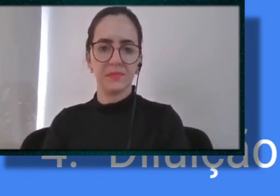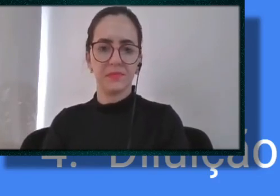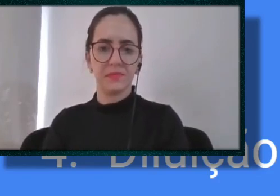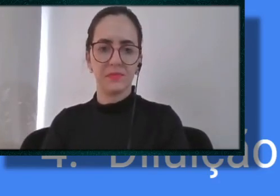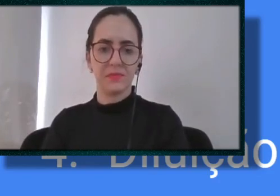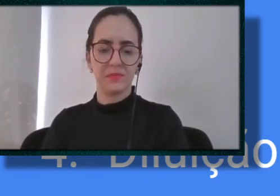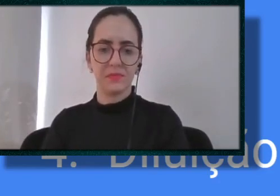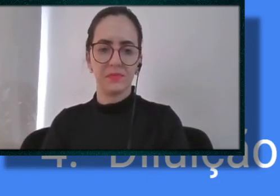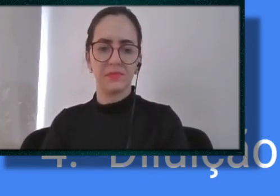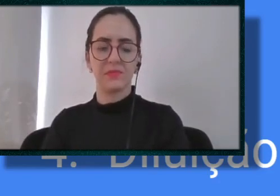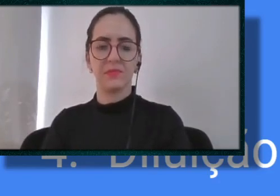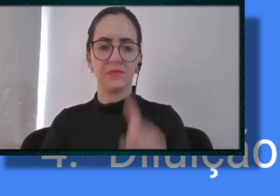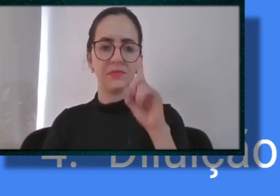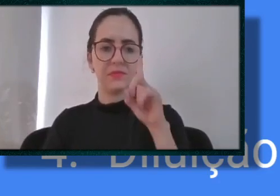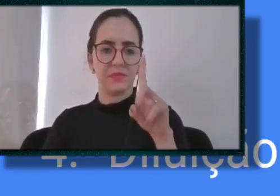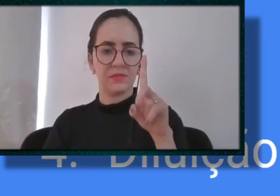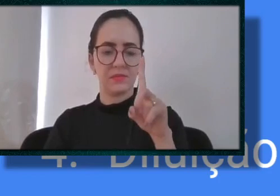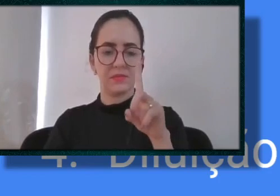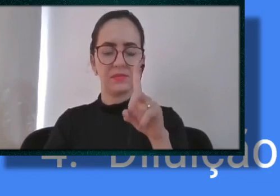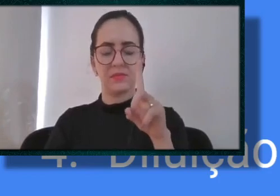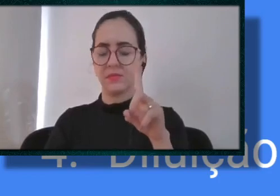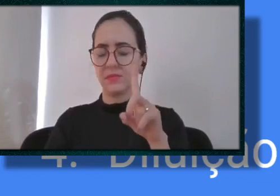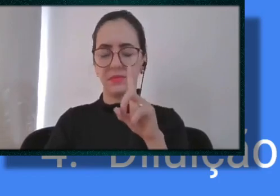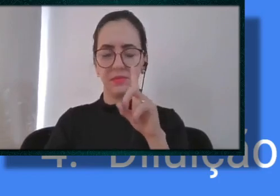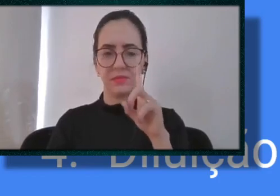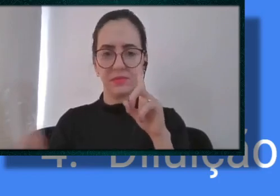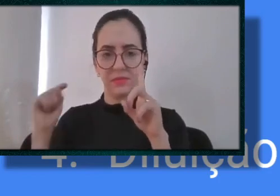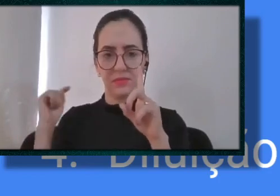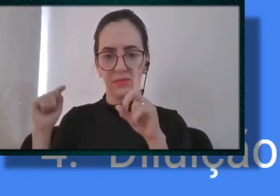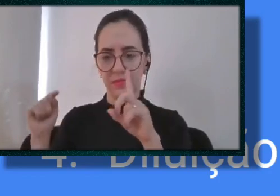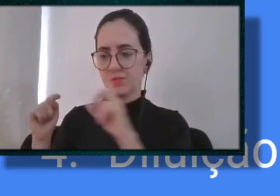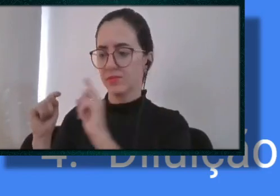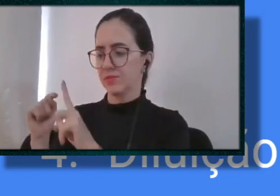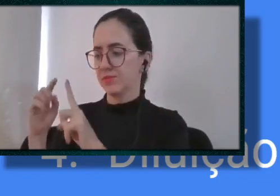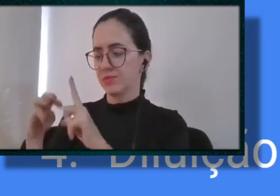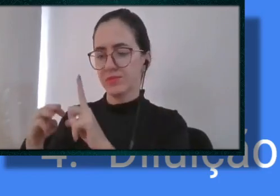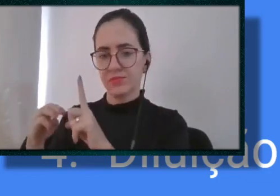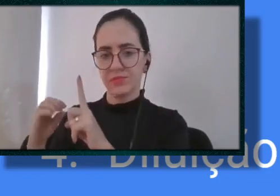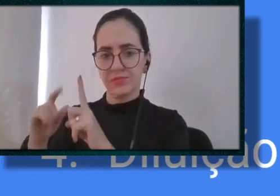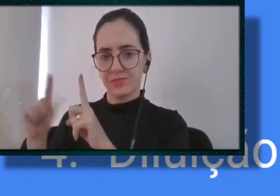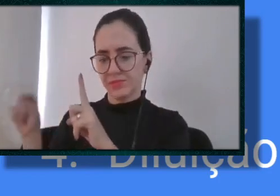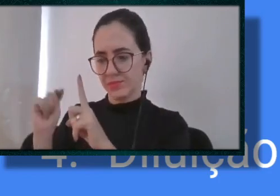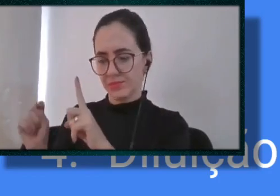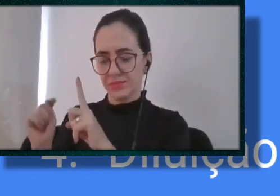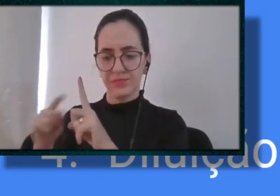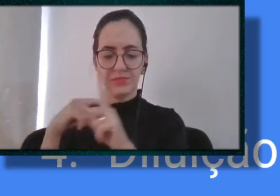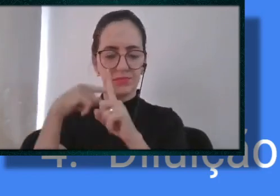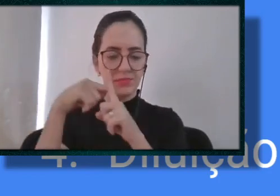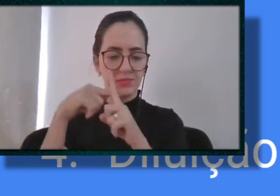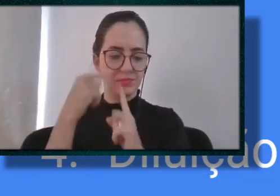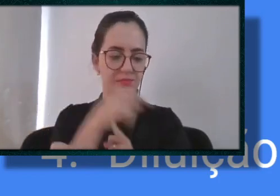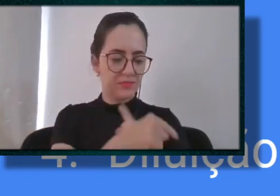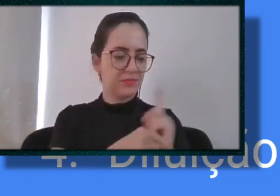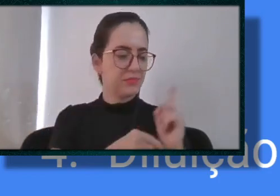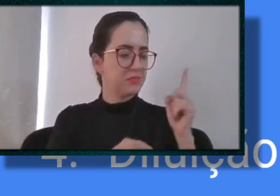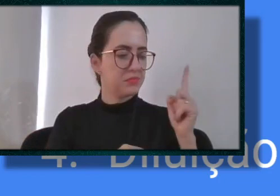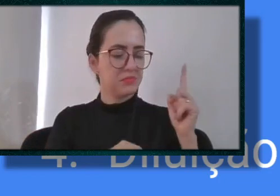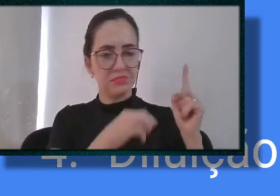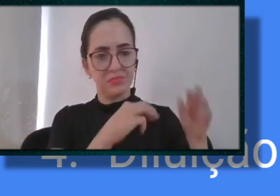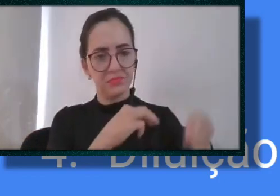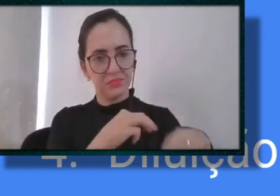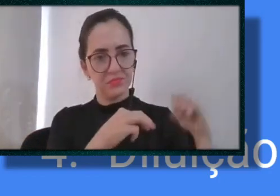1 mol de ácido clorídrico, com 1 mol de de hidróxido de